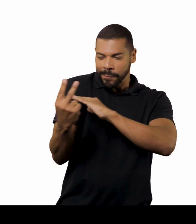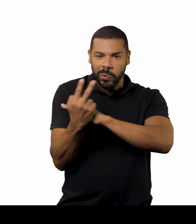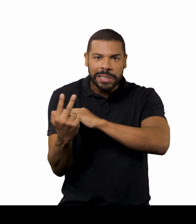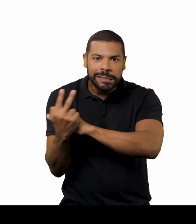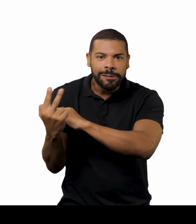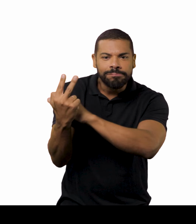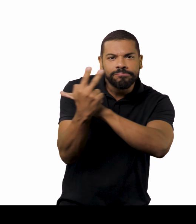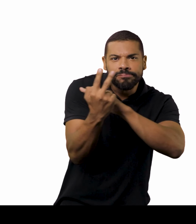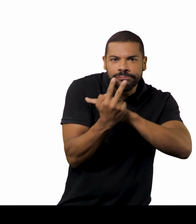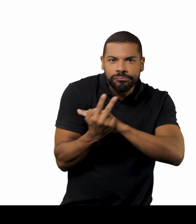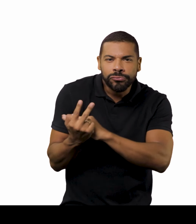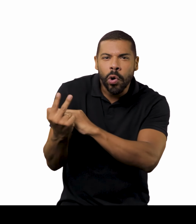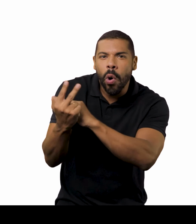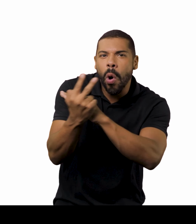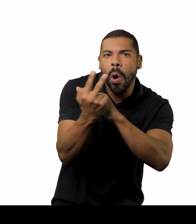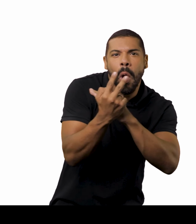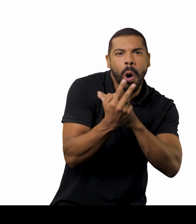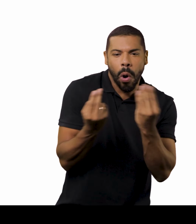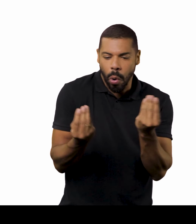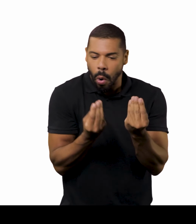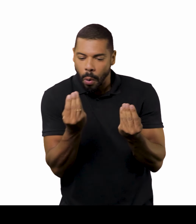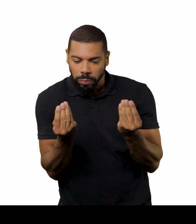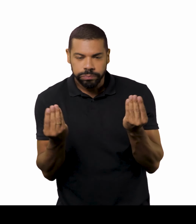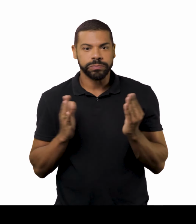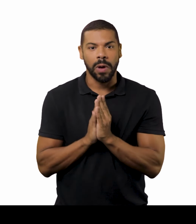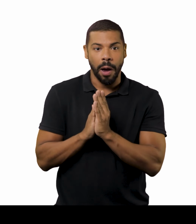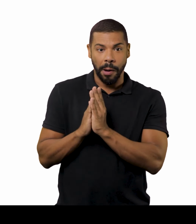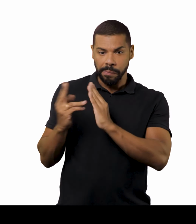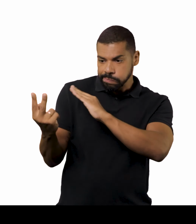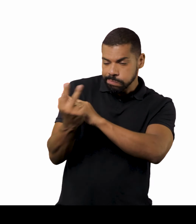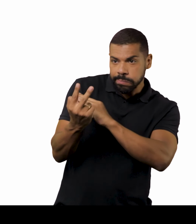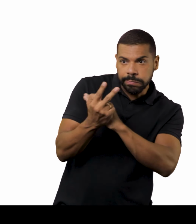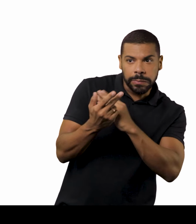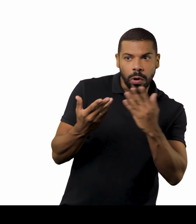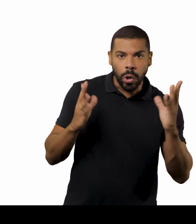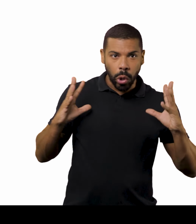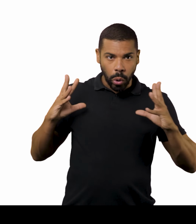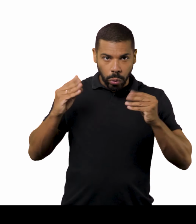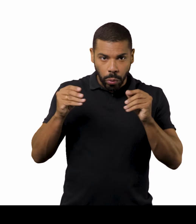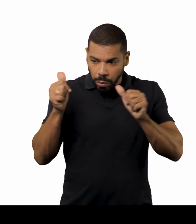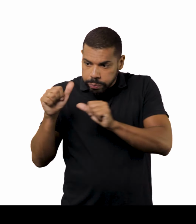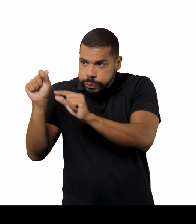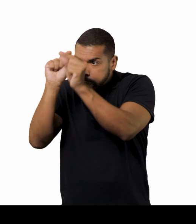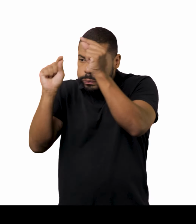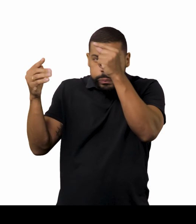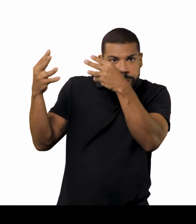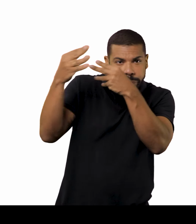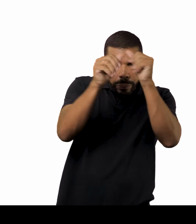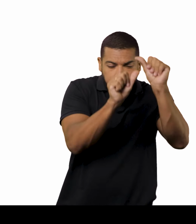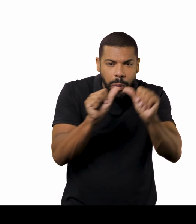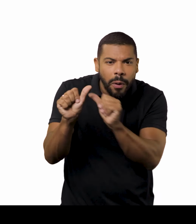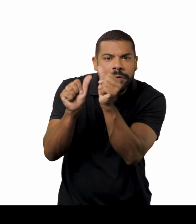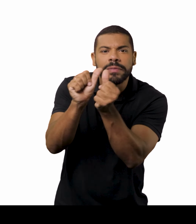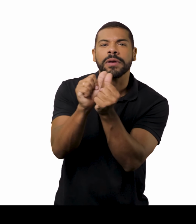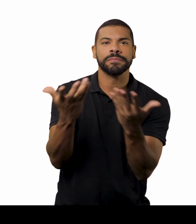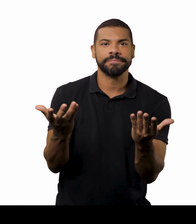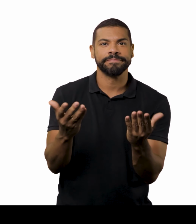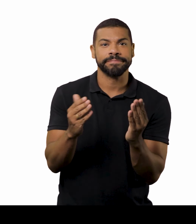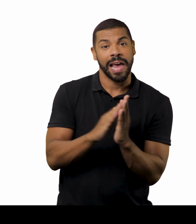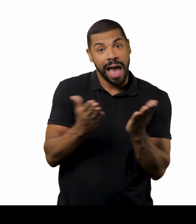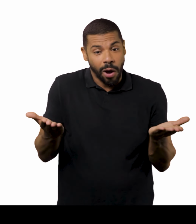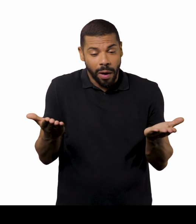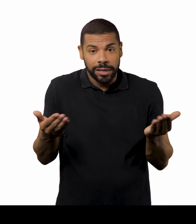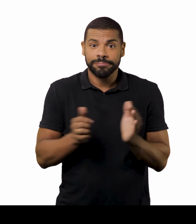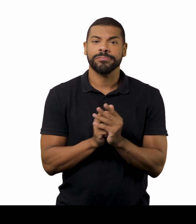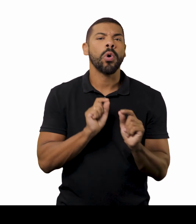é a sua proteção, que você é um nômade e ao mesmo tempo você tem toda a autonomia. A gente está